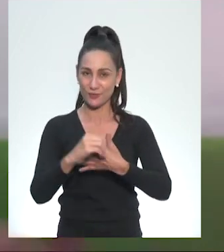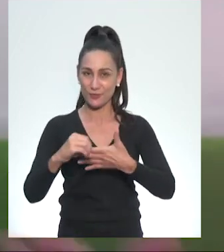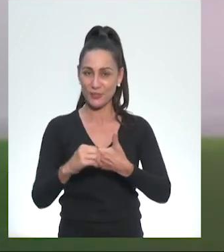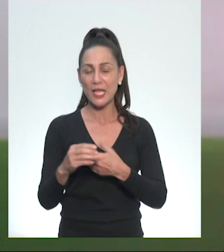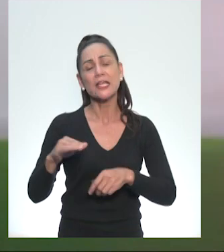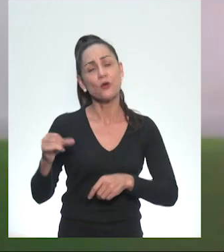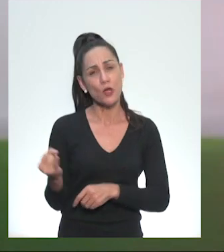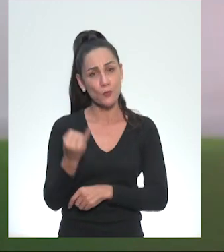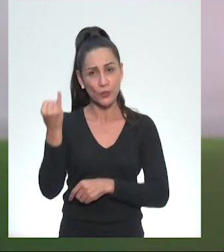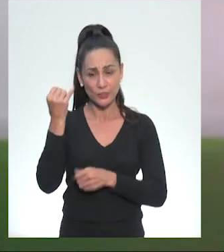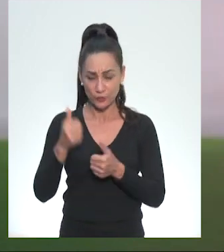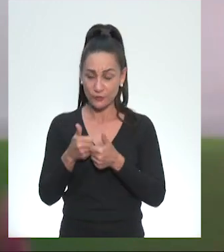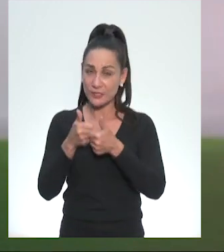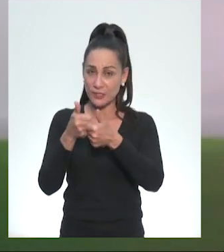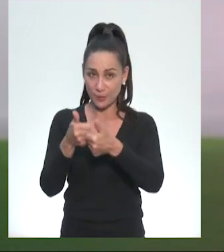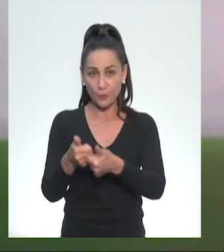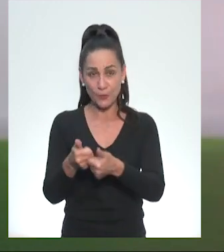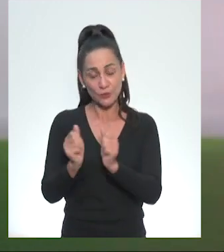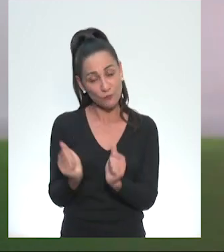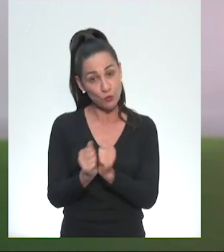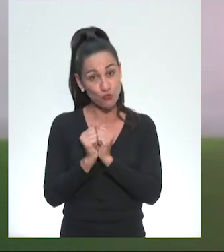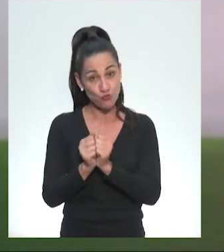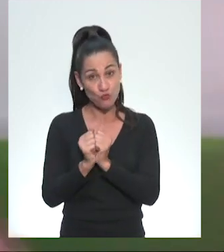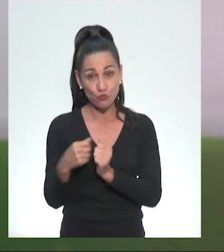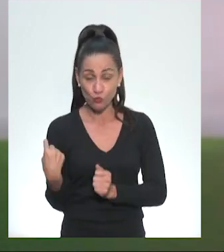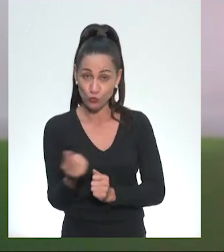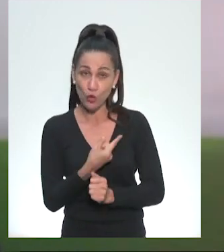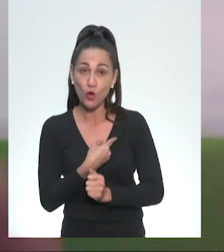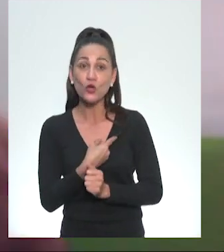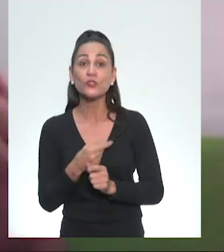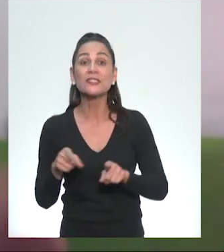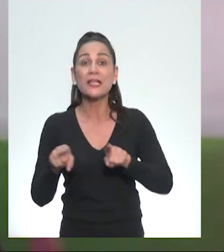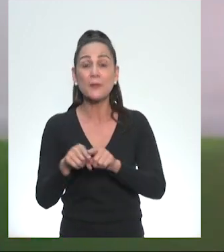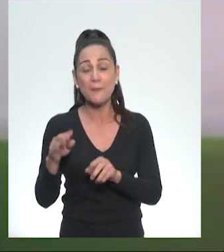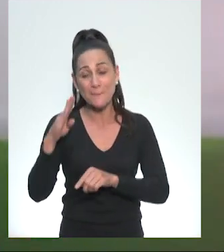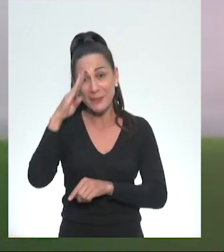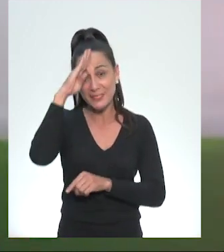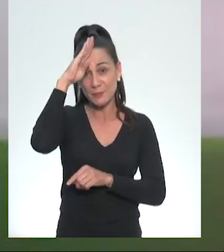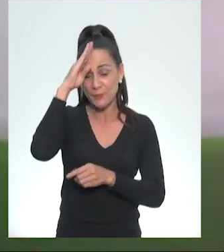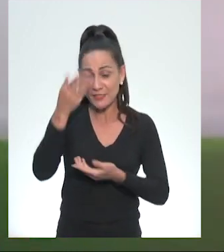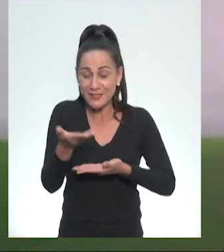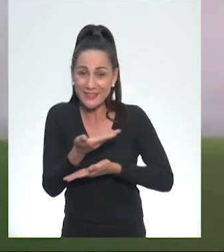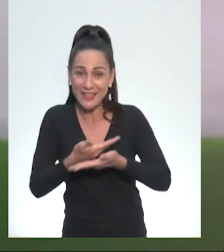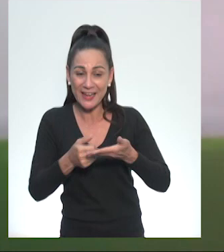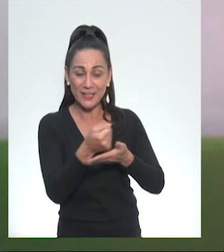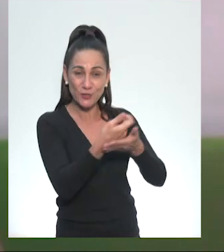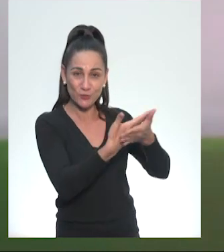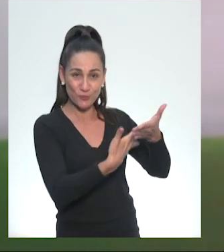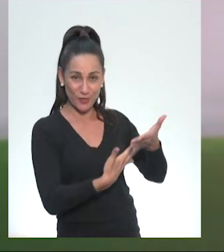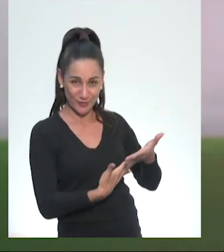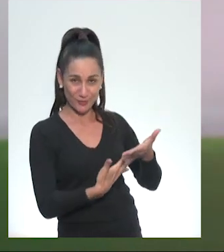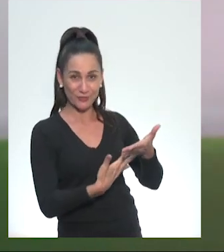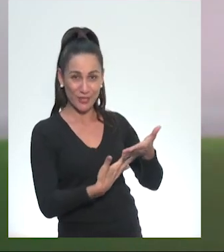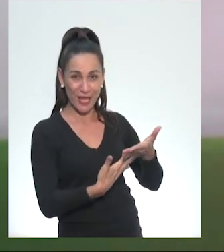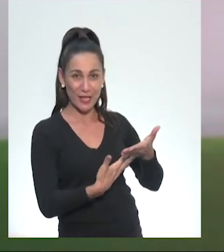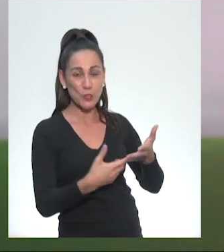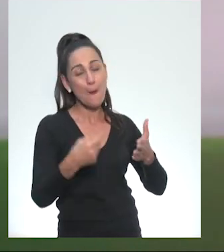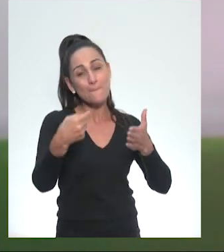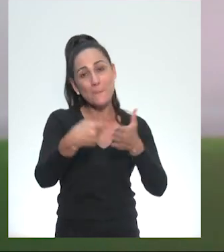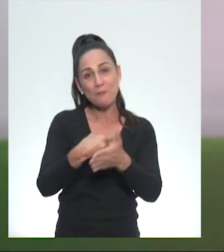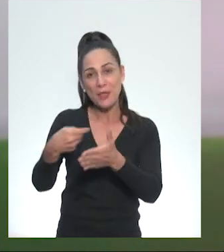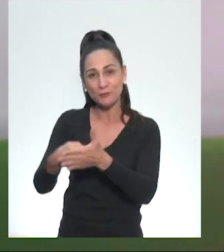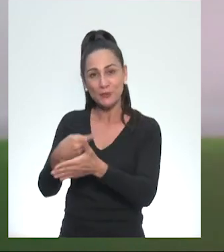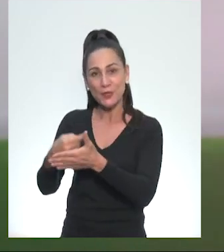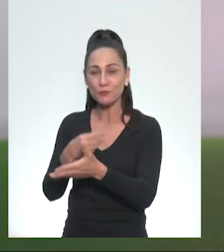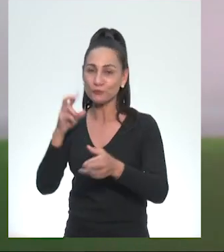Então, é importante que vocês acompanhem, que vocês estejam junto conosco e, principalmente, que vocês interajam no site, interajam no chat